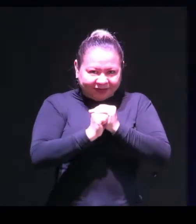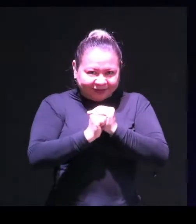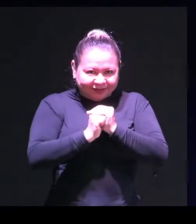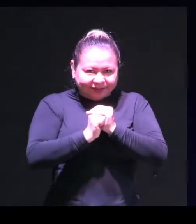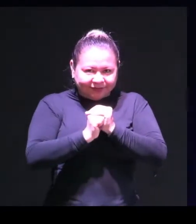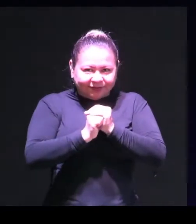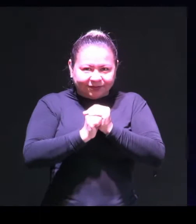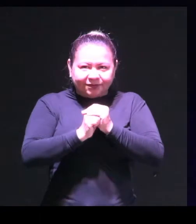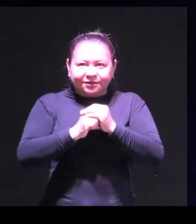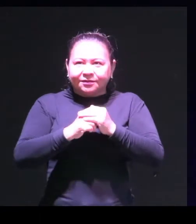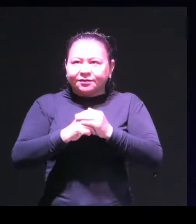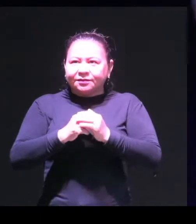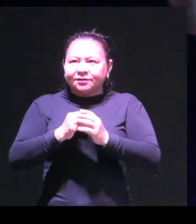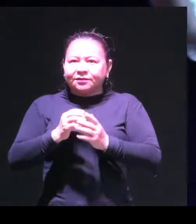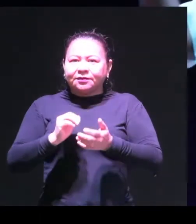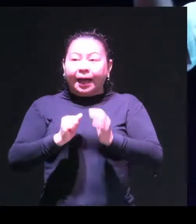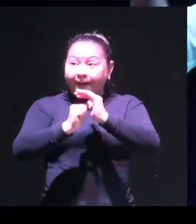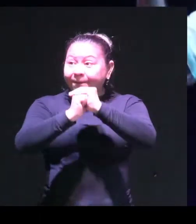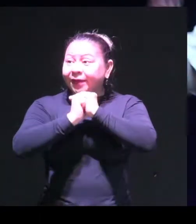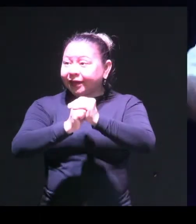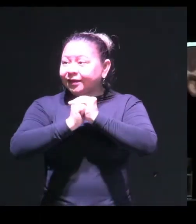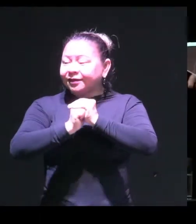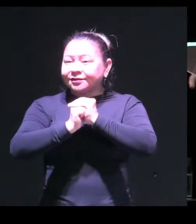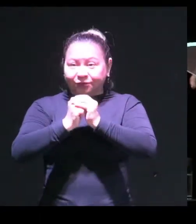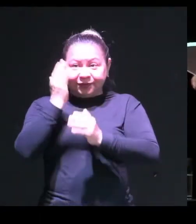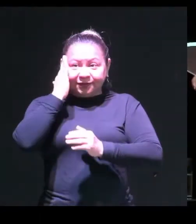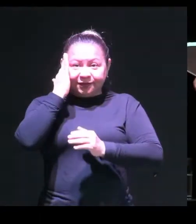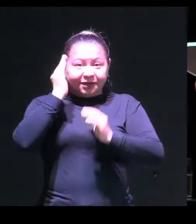Está ligado o som aí? Amém, irmãos?